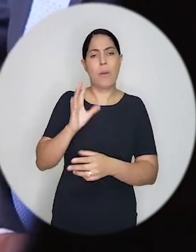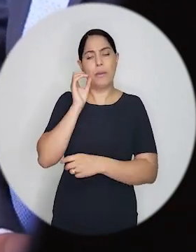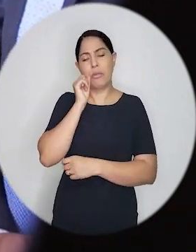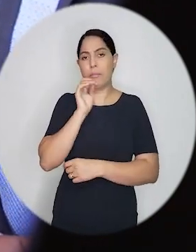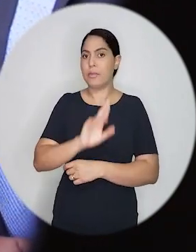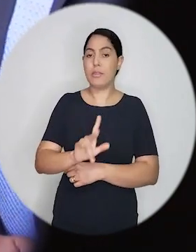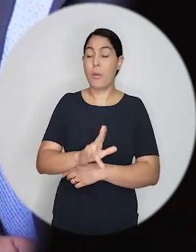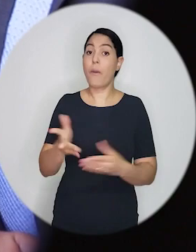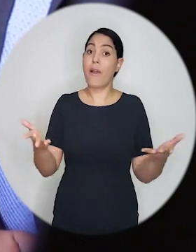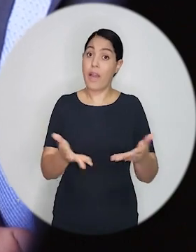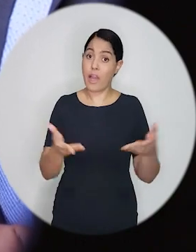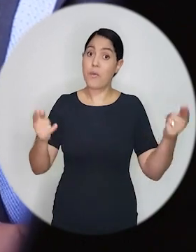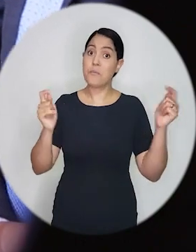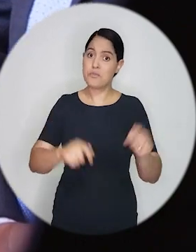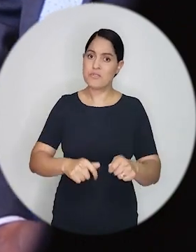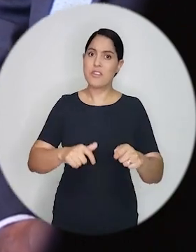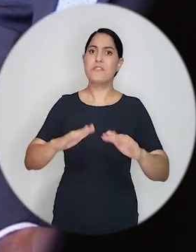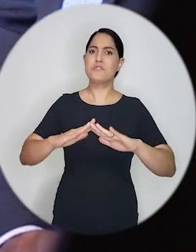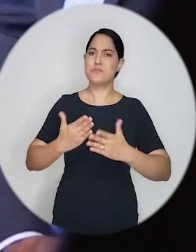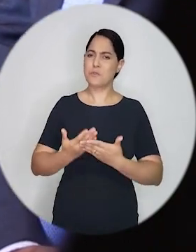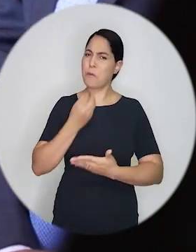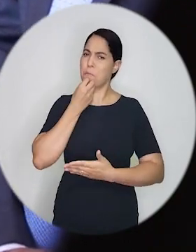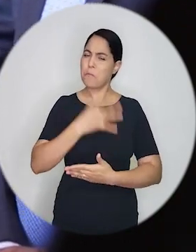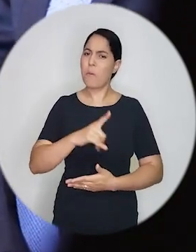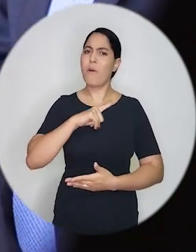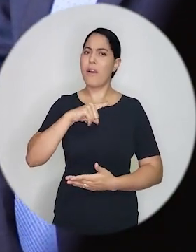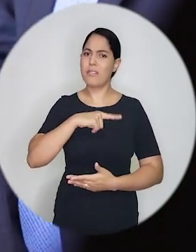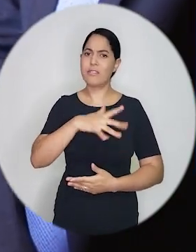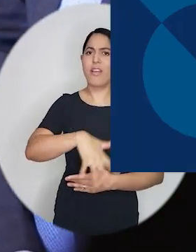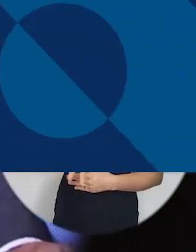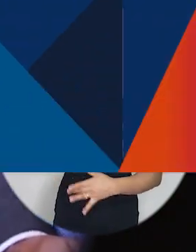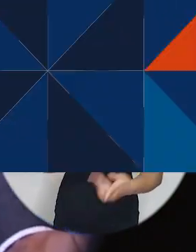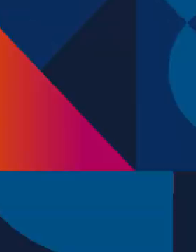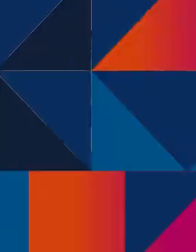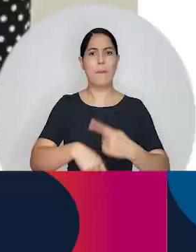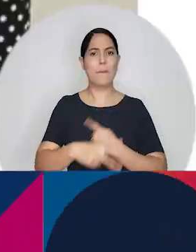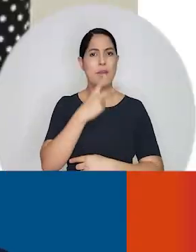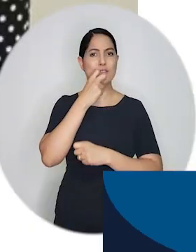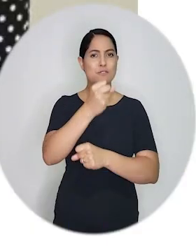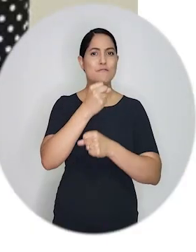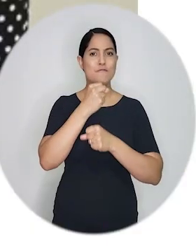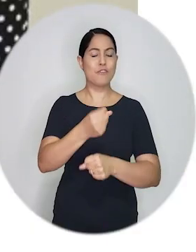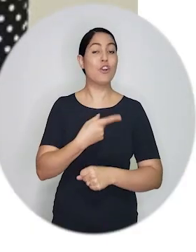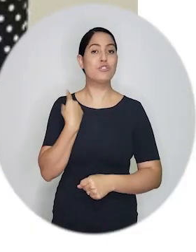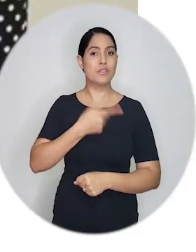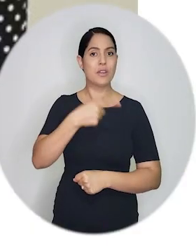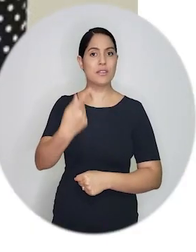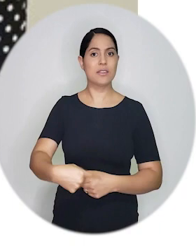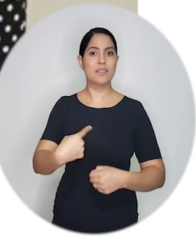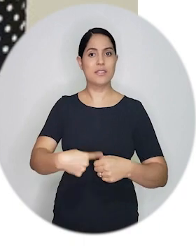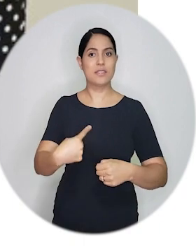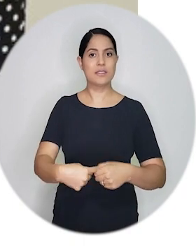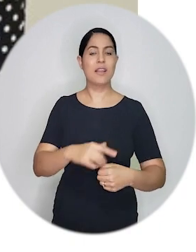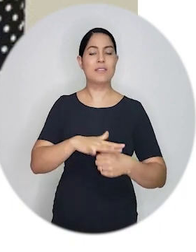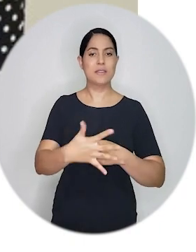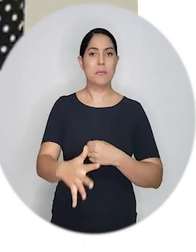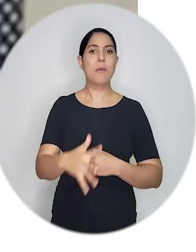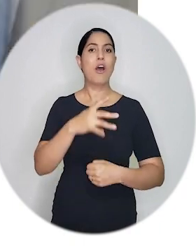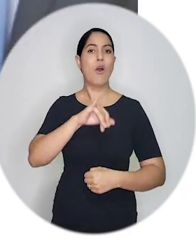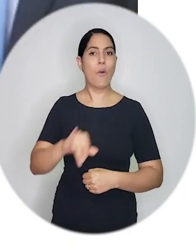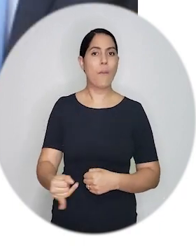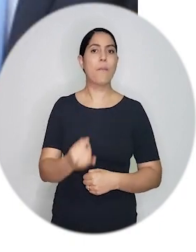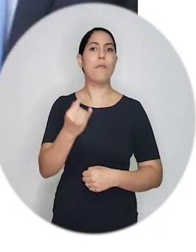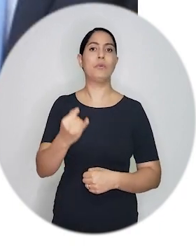dormitório. Hoje Samambaia é praticamente autossuficiente, nós temos boas escolas, aqui a gente tem um comércio forte,